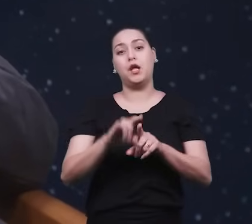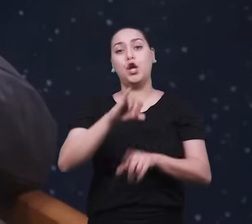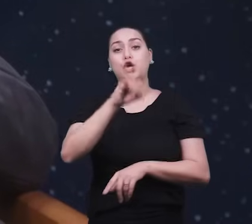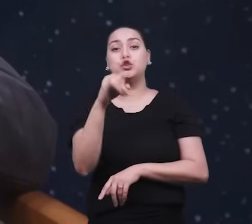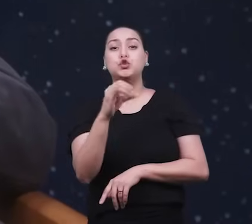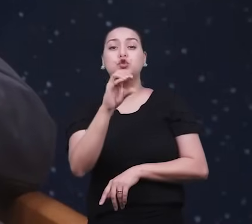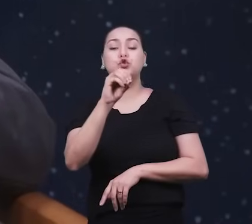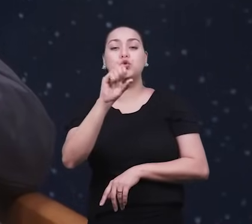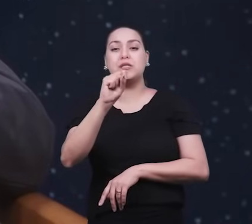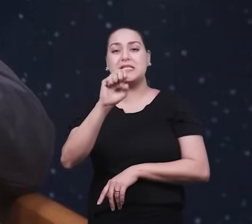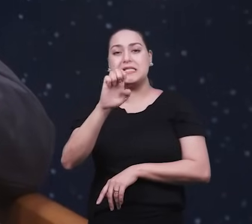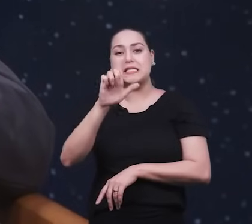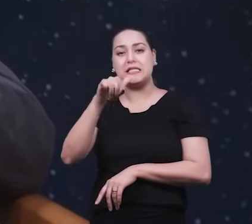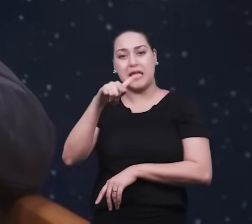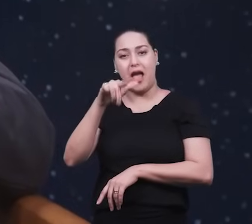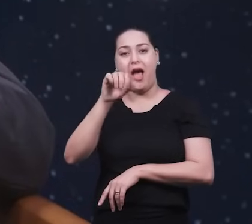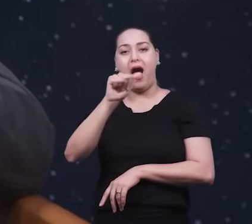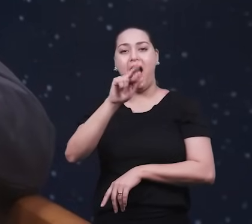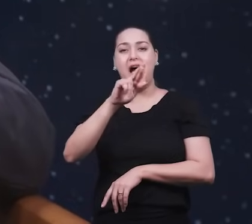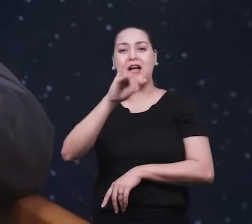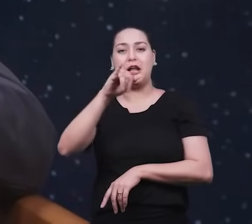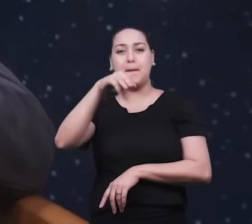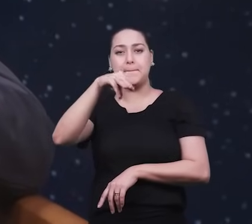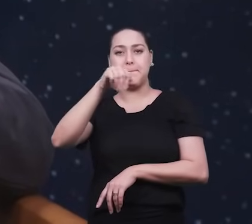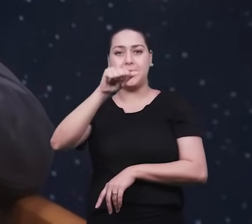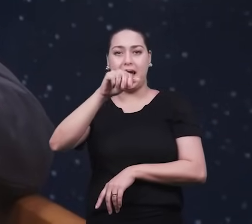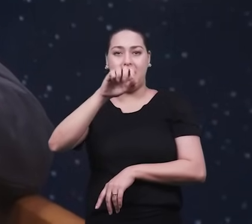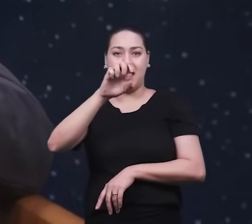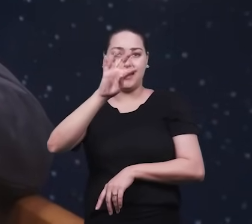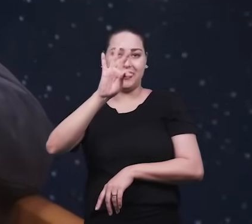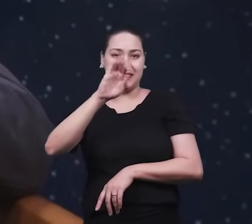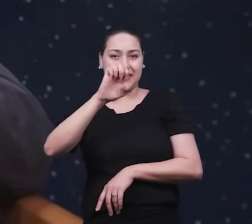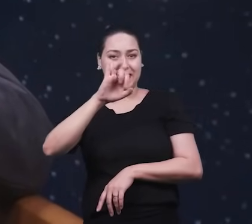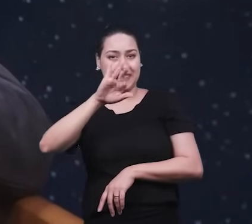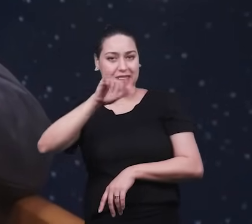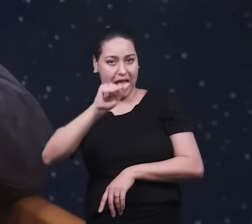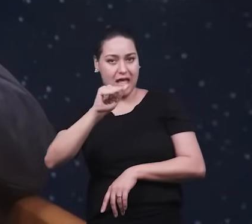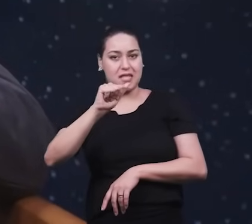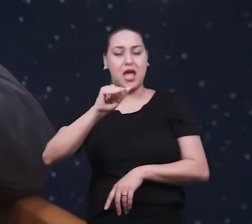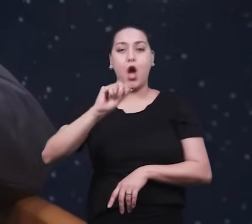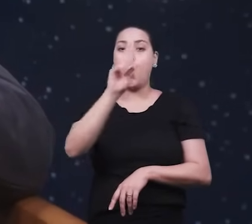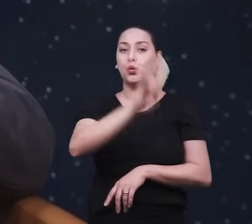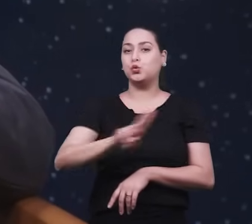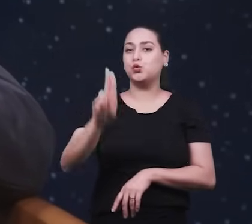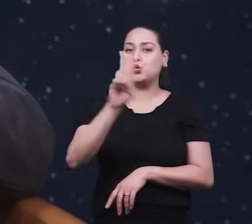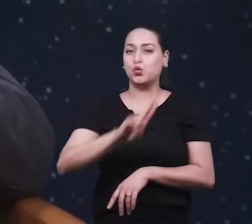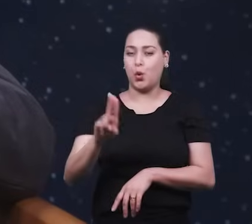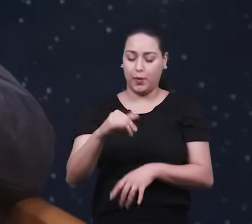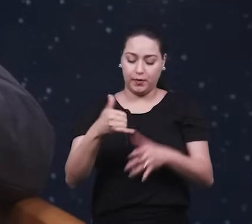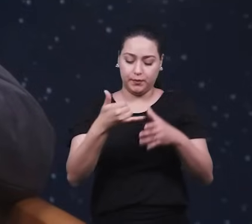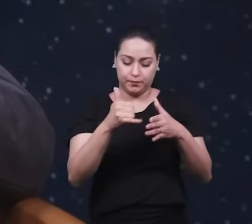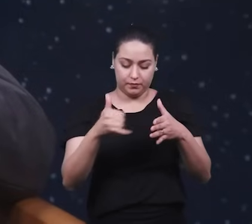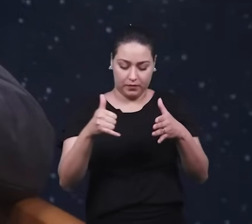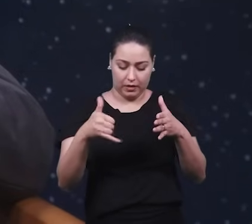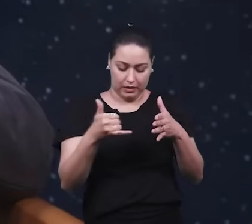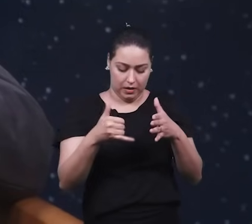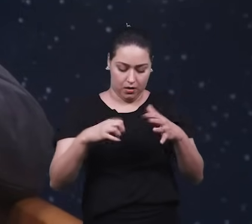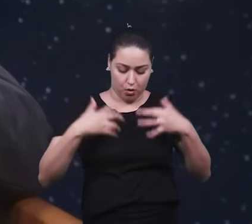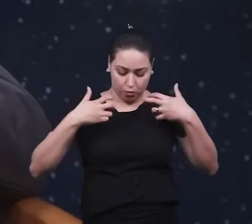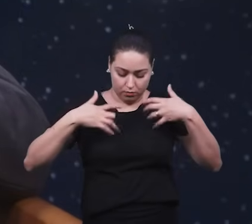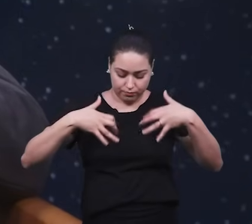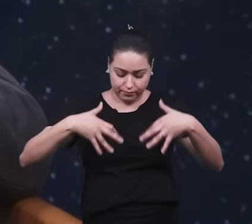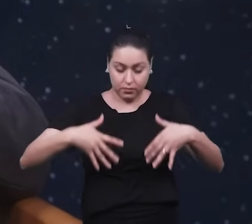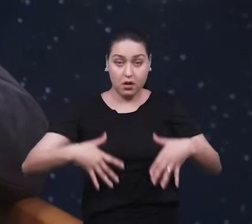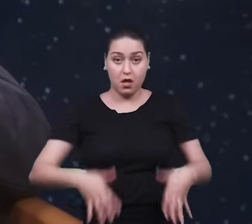mirra. Era necessário às vezes fazer fissuras no caule da árvore. Era necessário